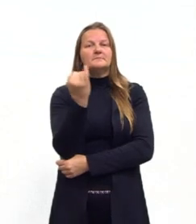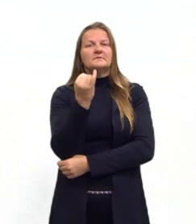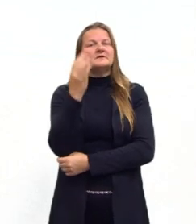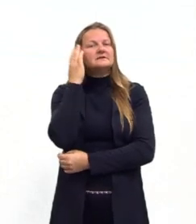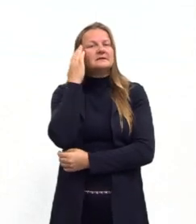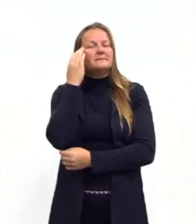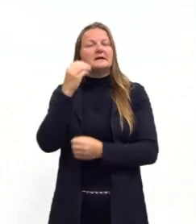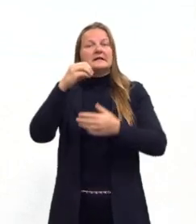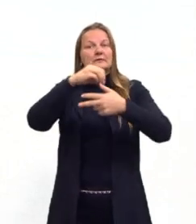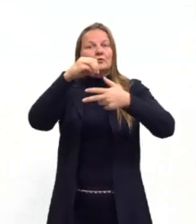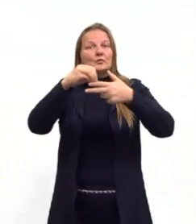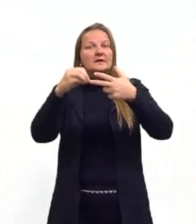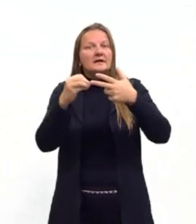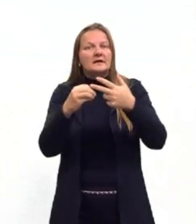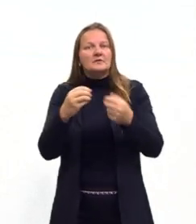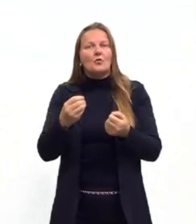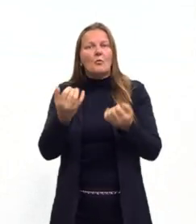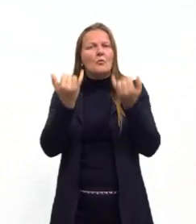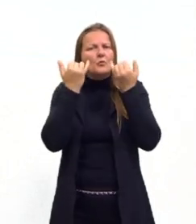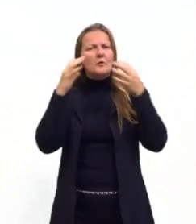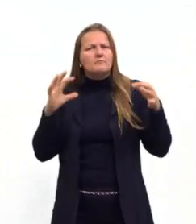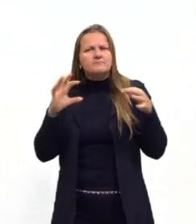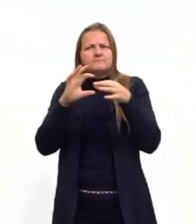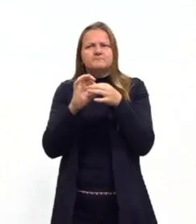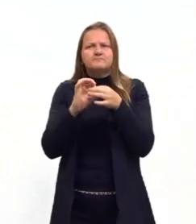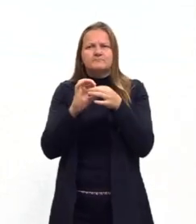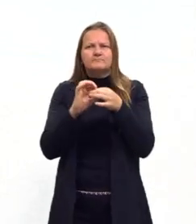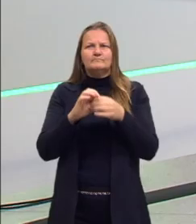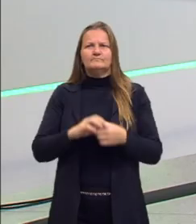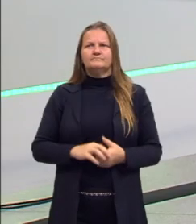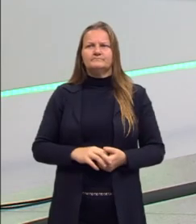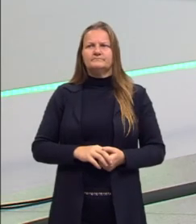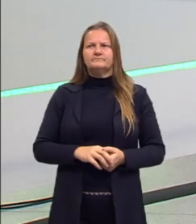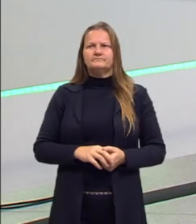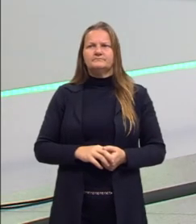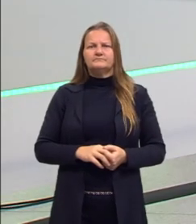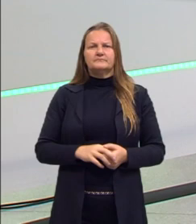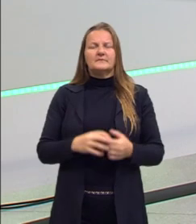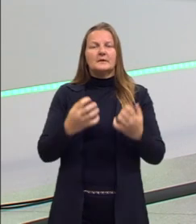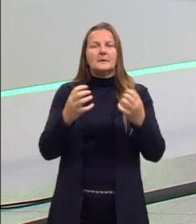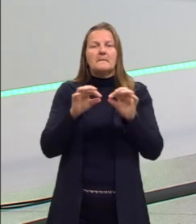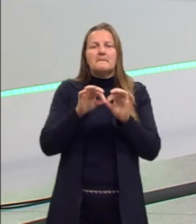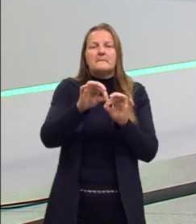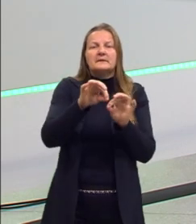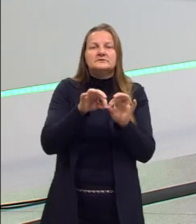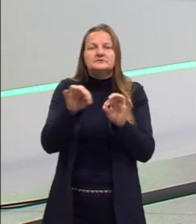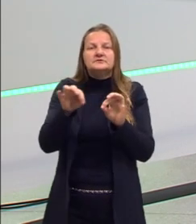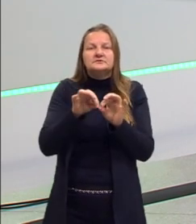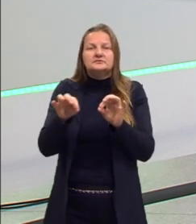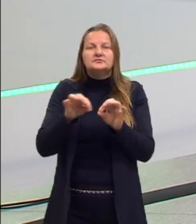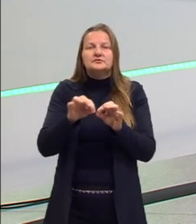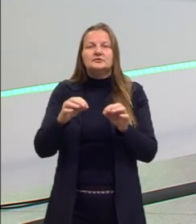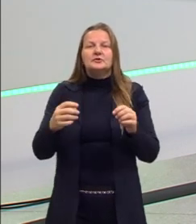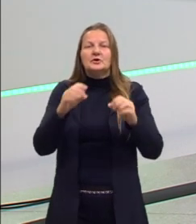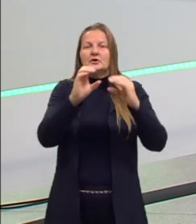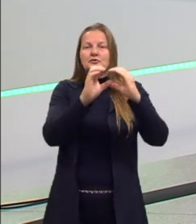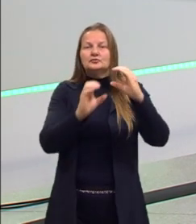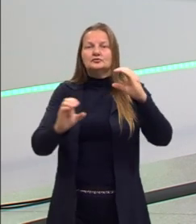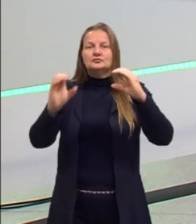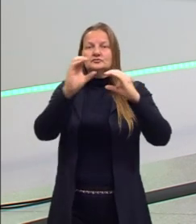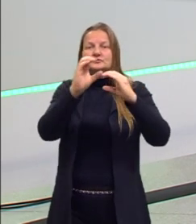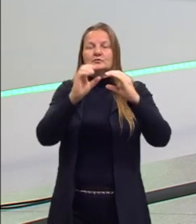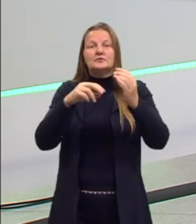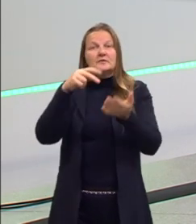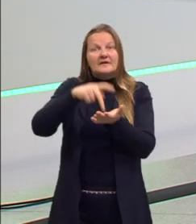que a gente precisa saber no ENEM né como que a gente conecta esses essas essas medidores né não circuito